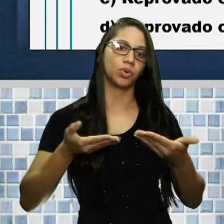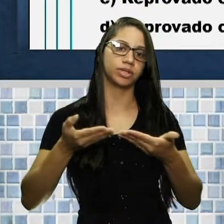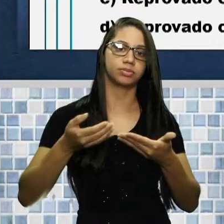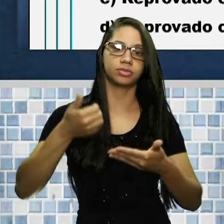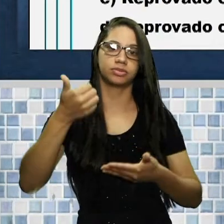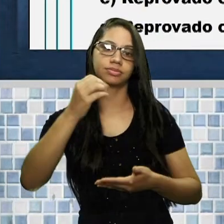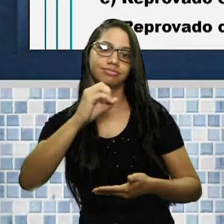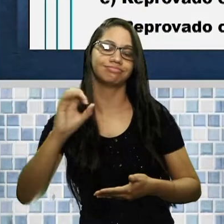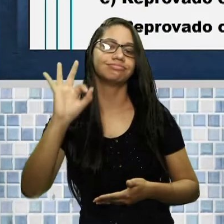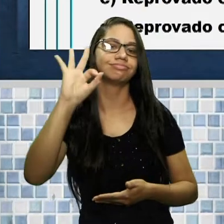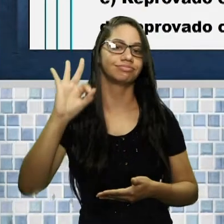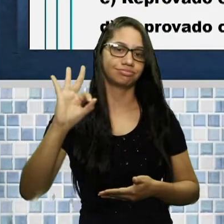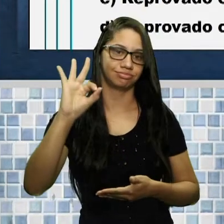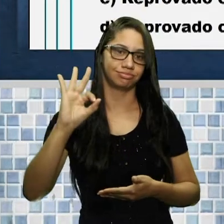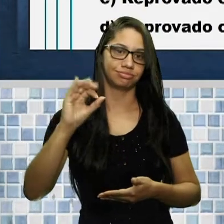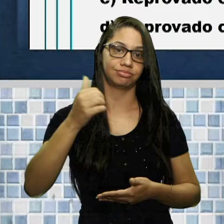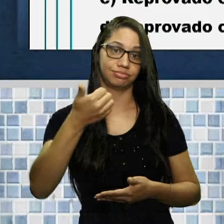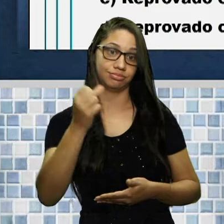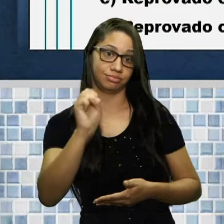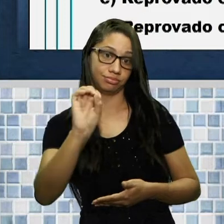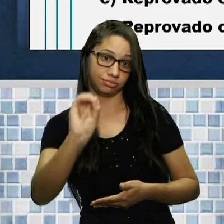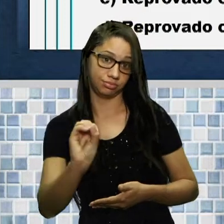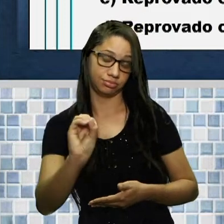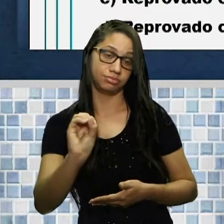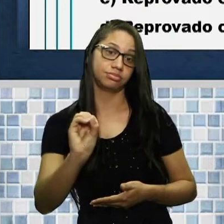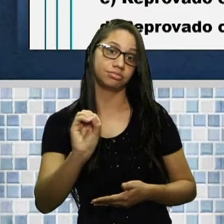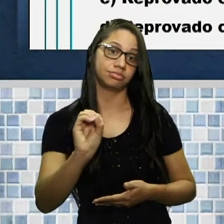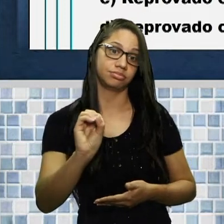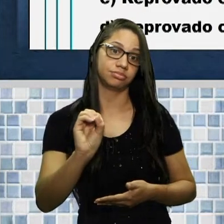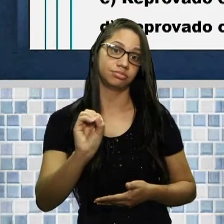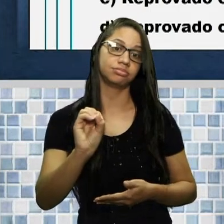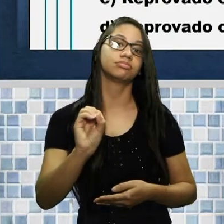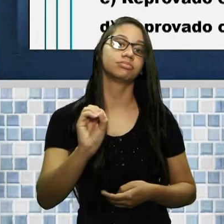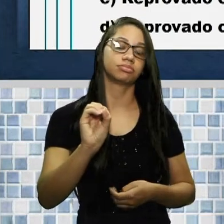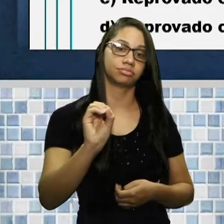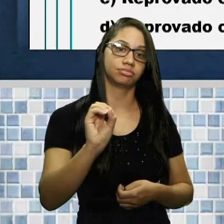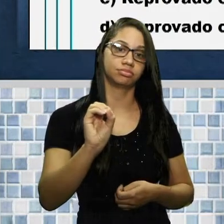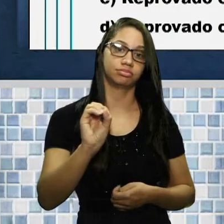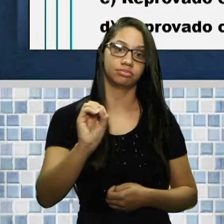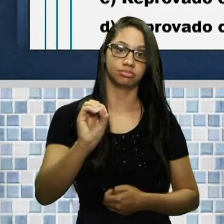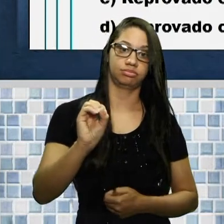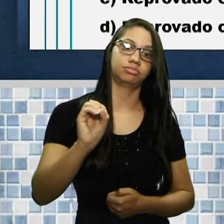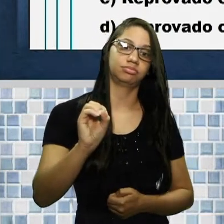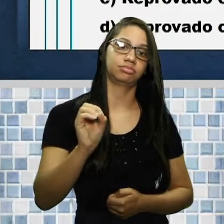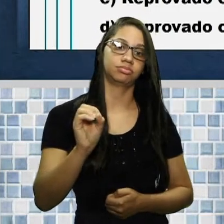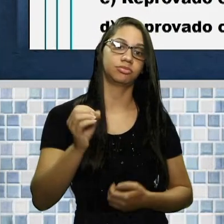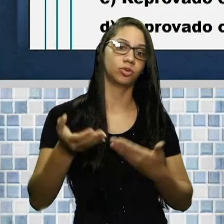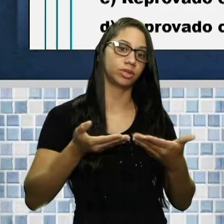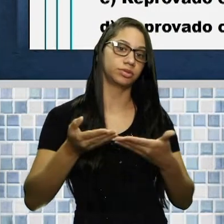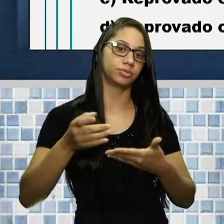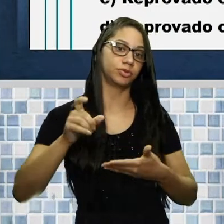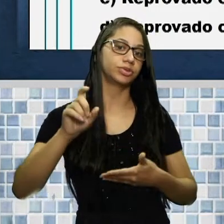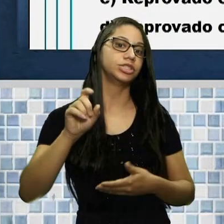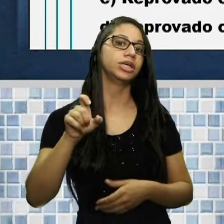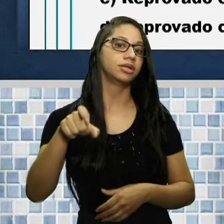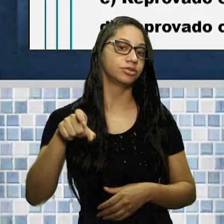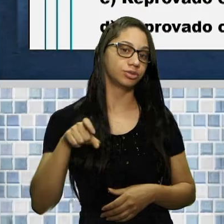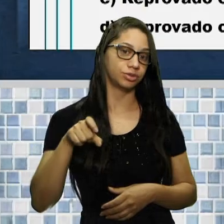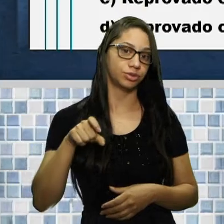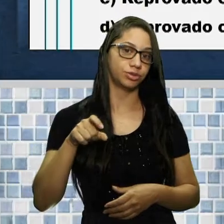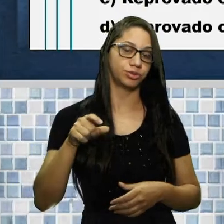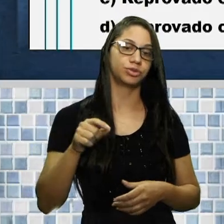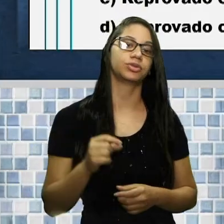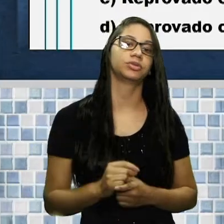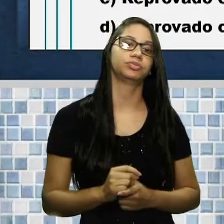corresponde a 100%. Então, 180 peças defeituosas corresponde a X. Multiplicando sempre